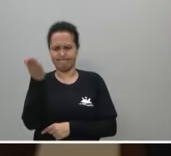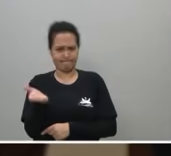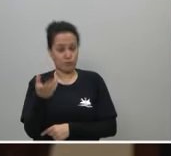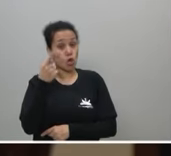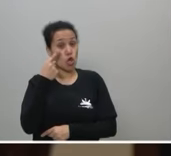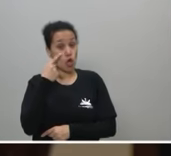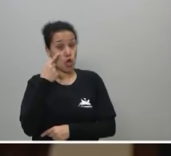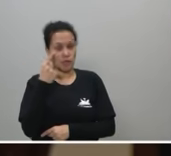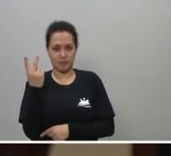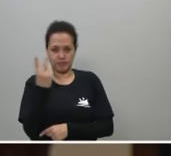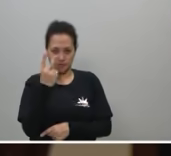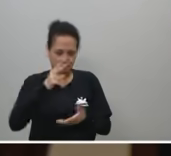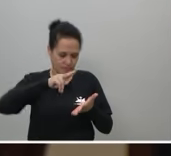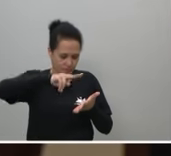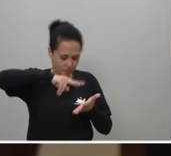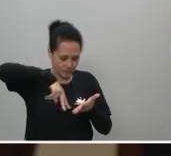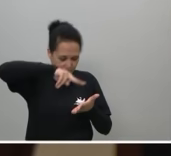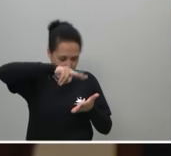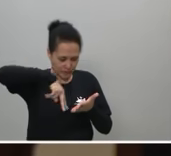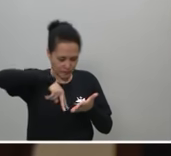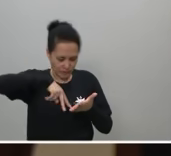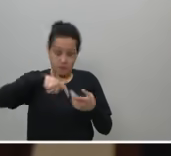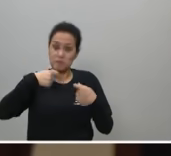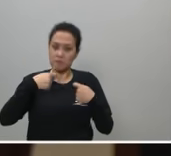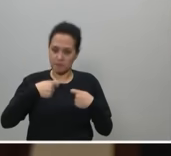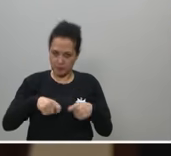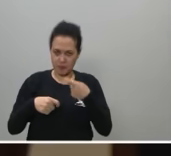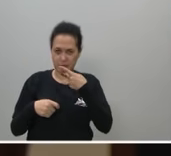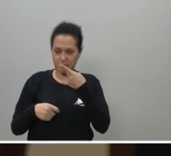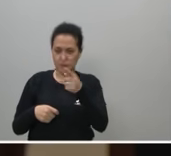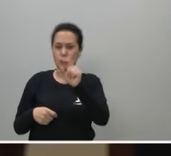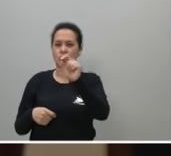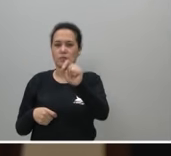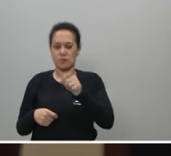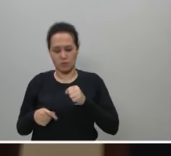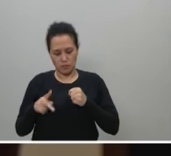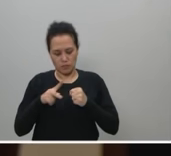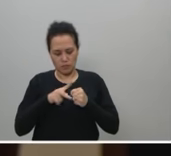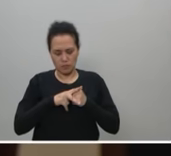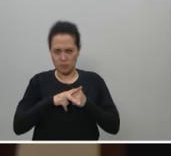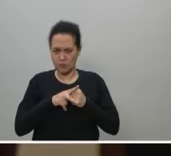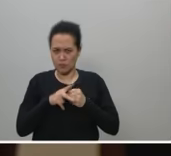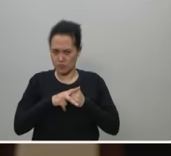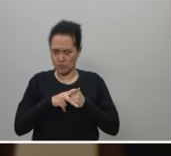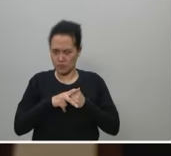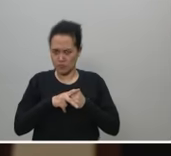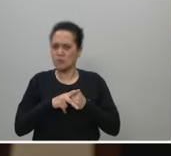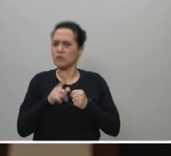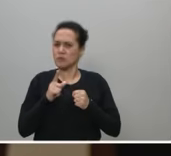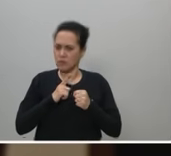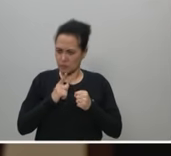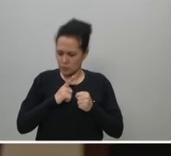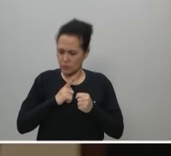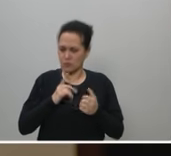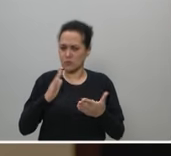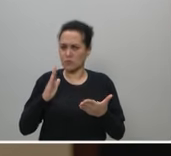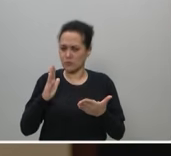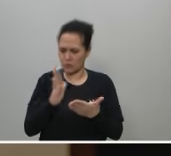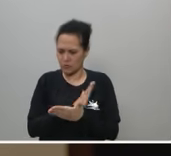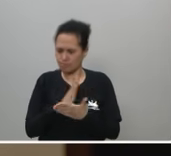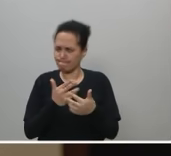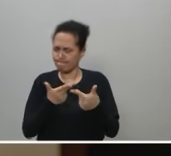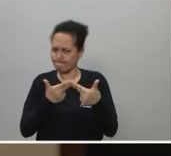leitura, e eu não posso deixar de citar, porque Pedro diz algo importante e tem a ver com o Espírito